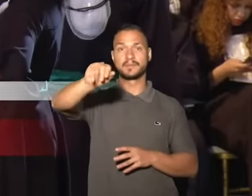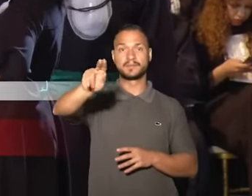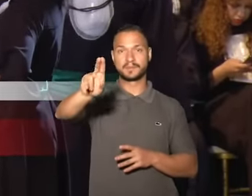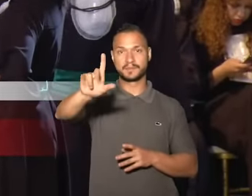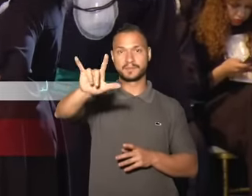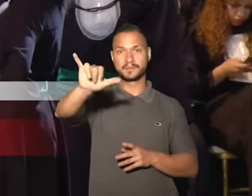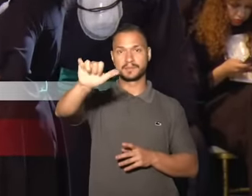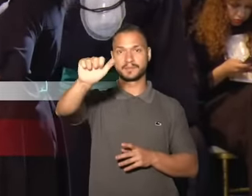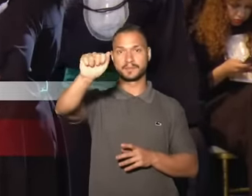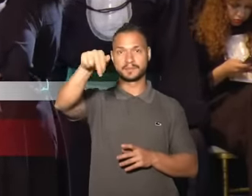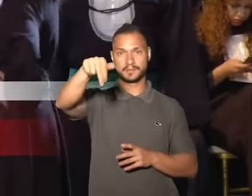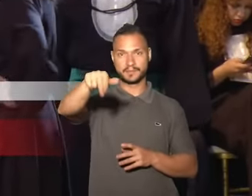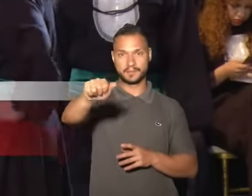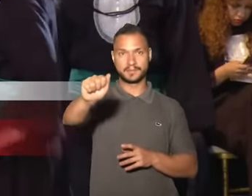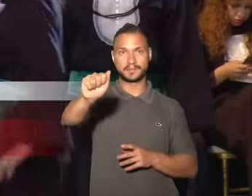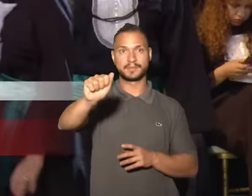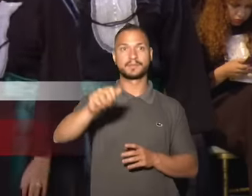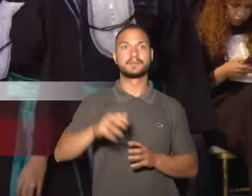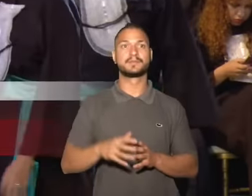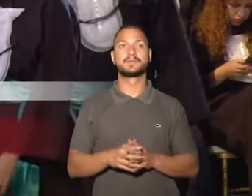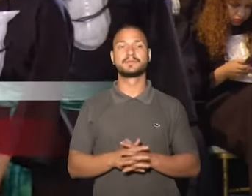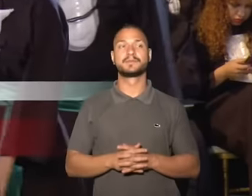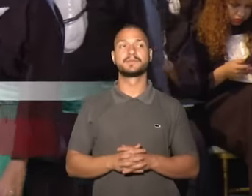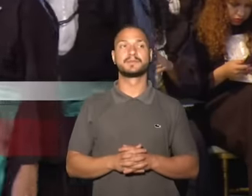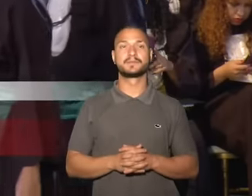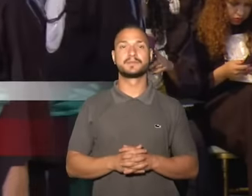Juliana Alessandra Lucas.